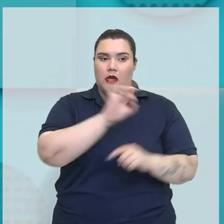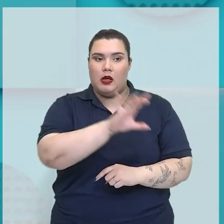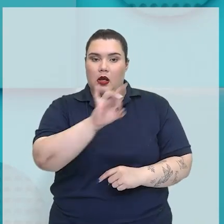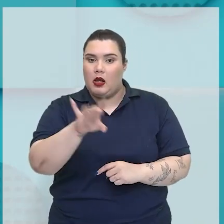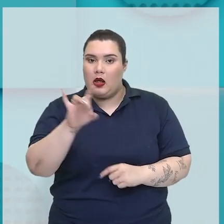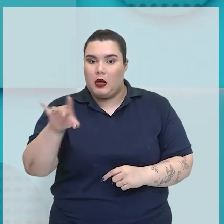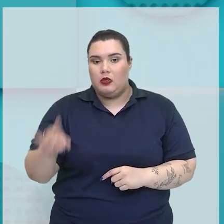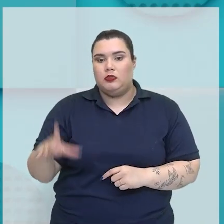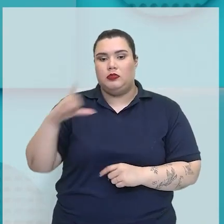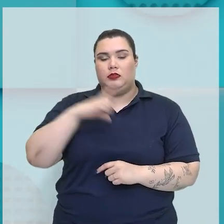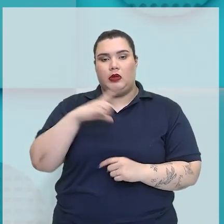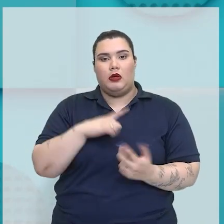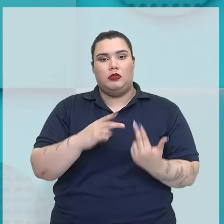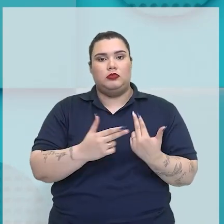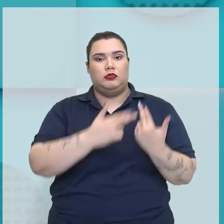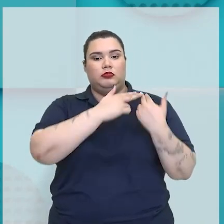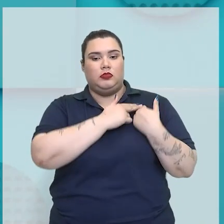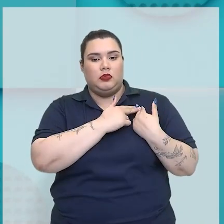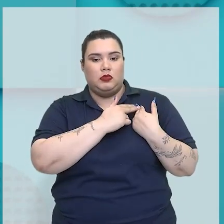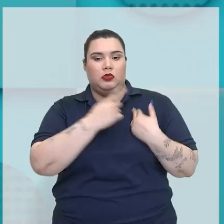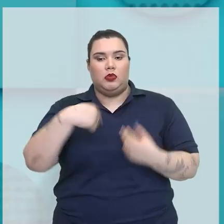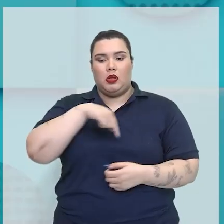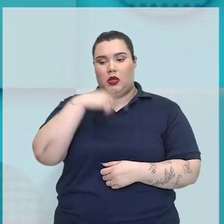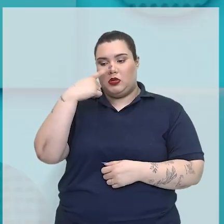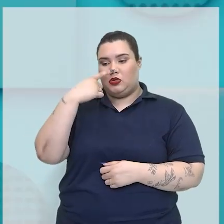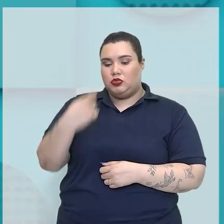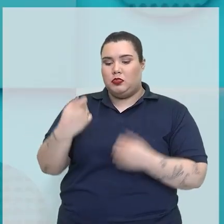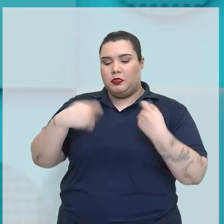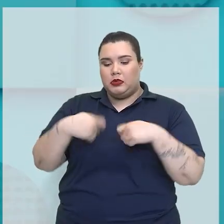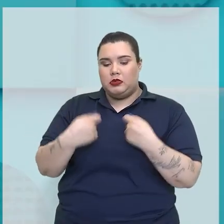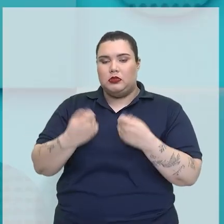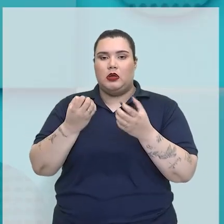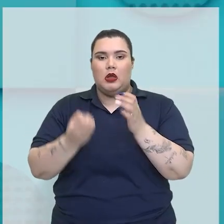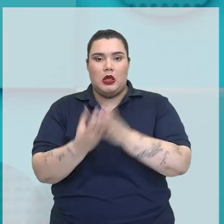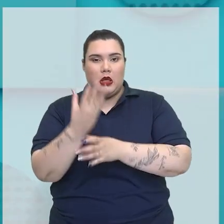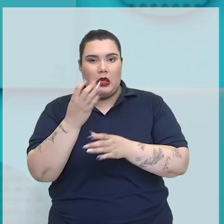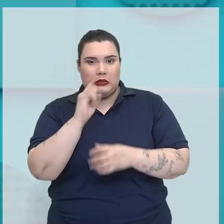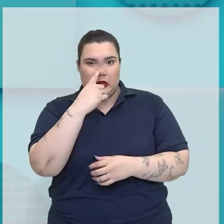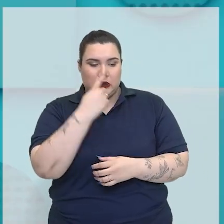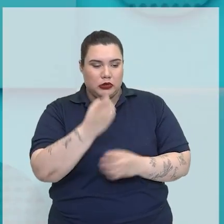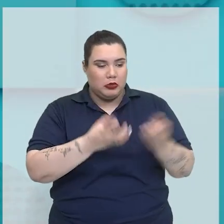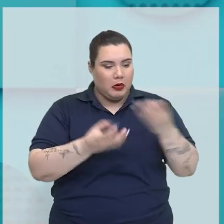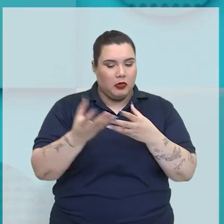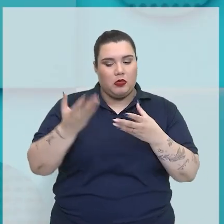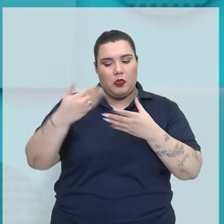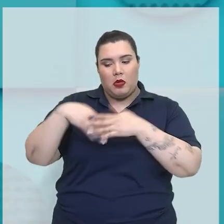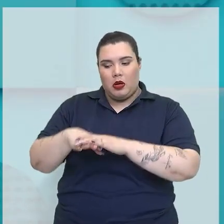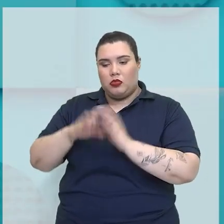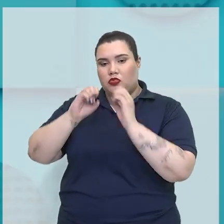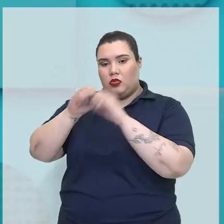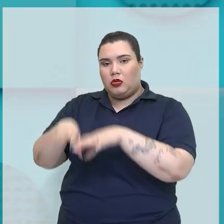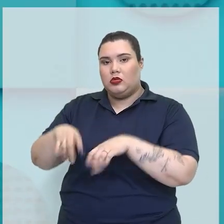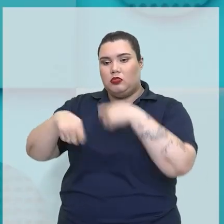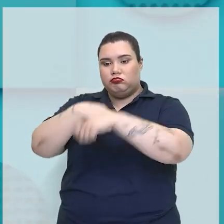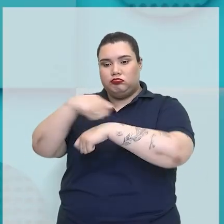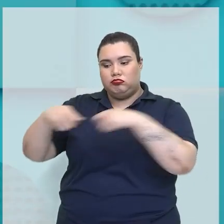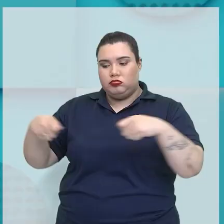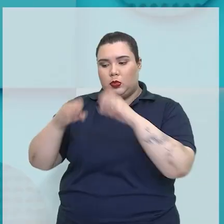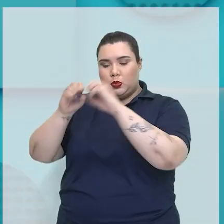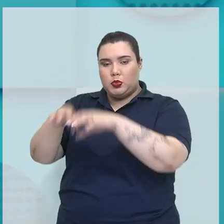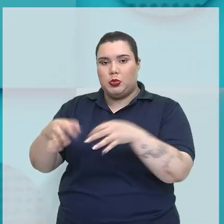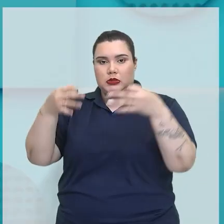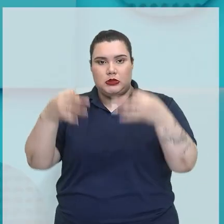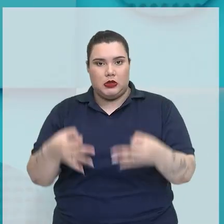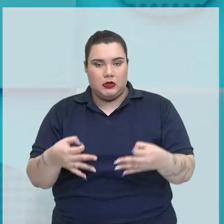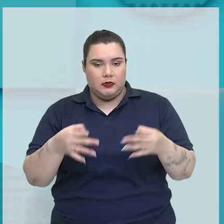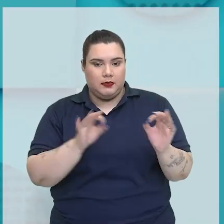temos a responsabilidade com o nosso lixo, com aquilo que a gente gera de lixo. Então, nós temos que guardar, colocar num lugar adequado, tá